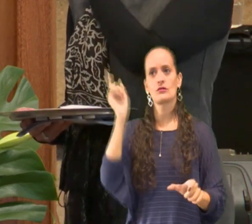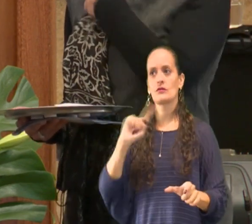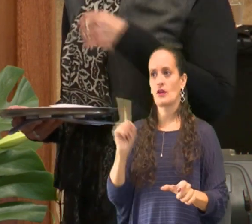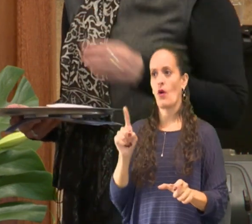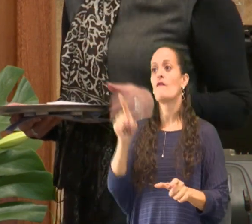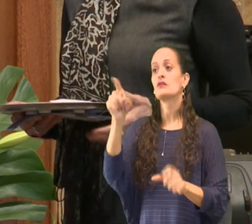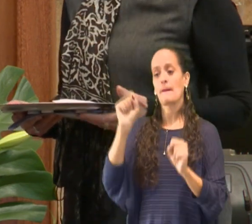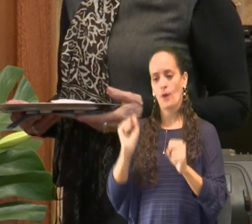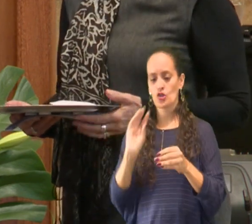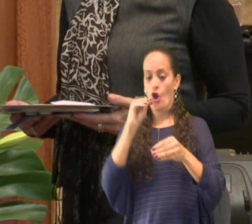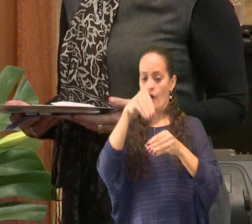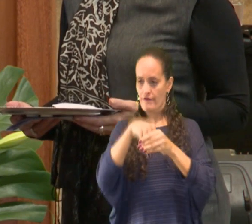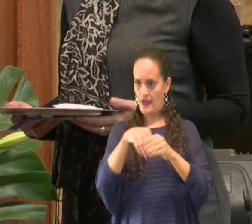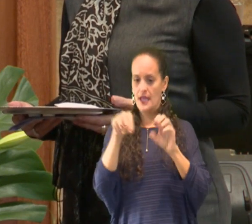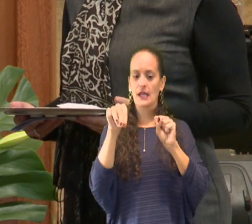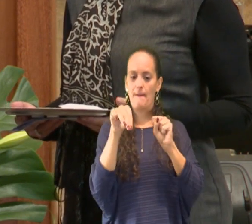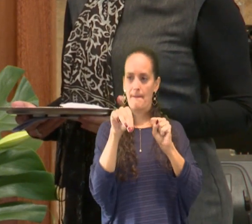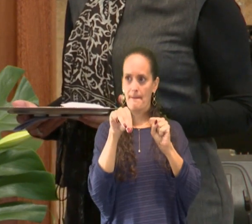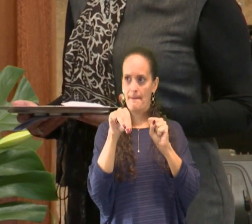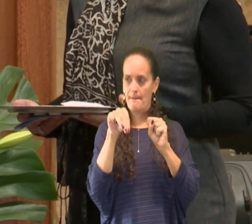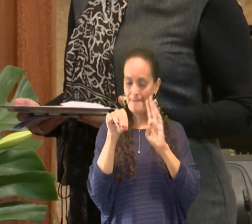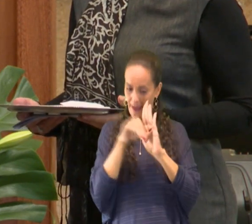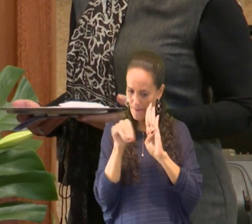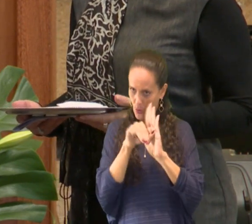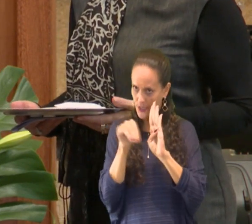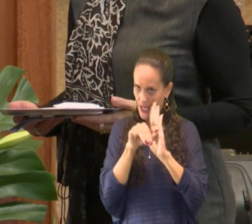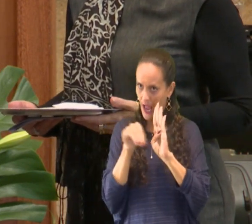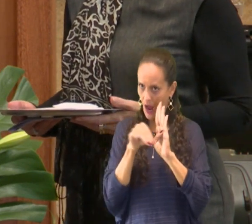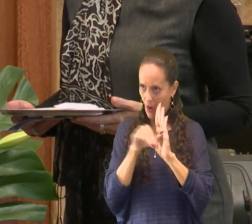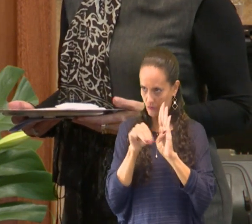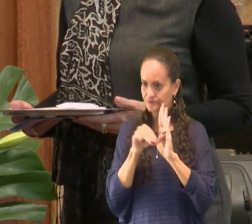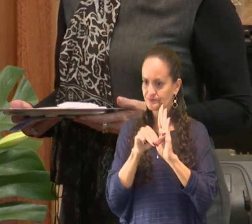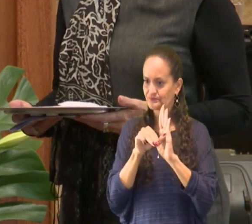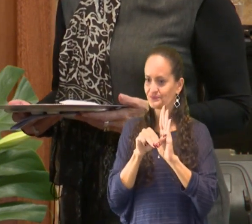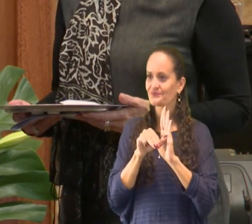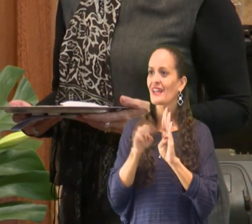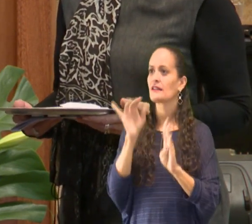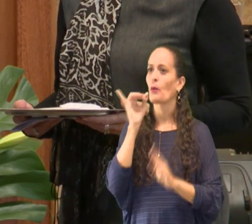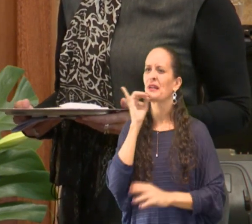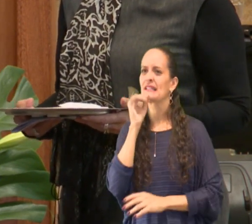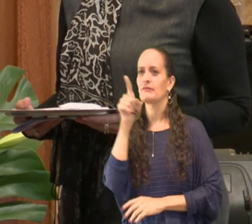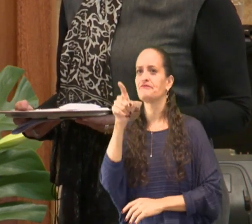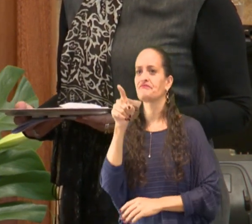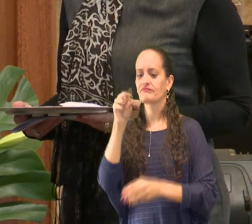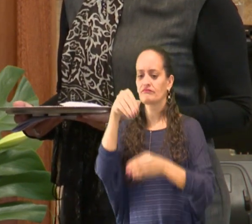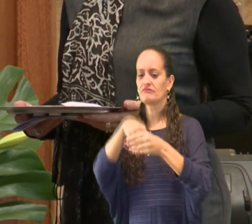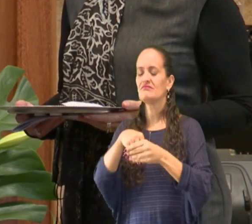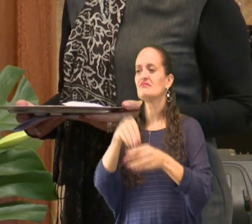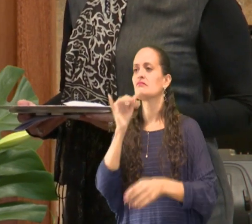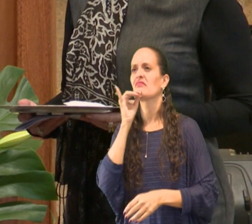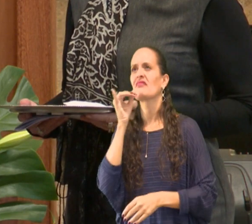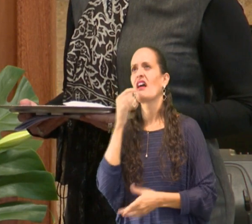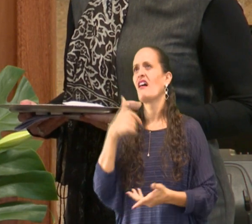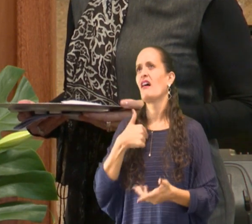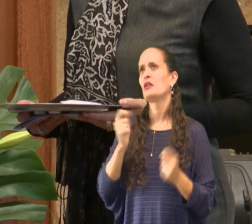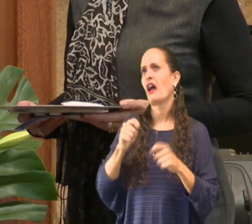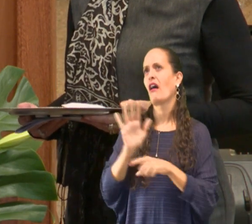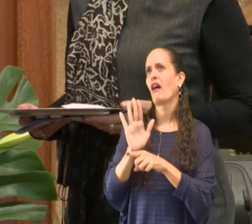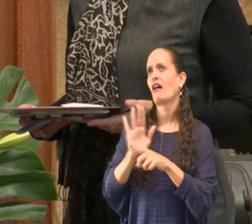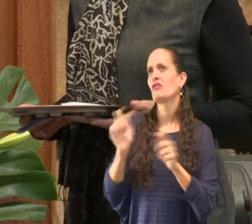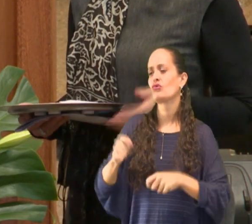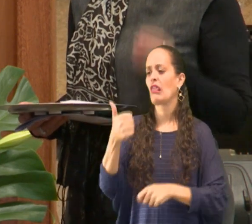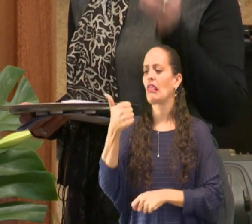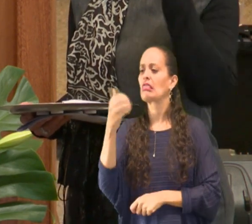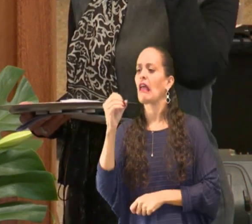Memorial, acrescentando 2 centavos no final, e estas ofertas serão todas destinadas para as igrejas